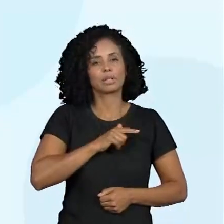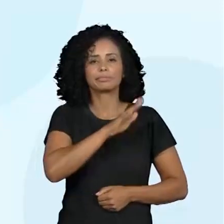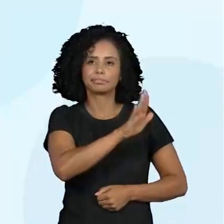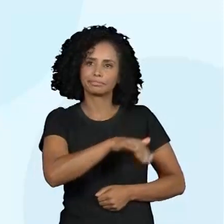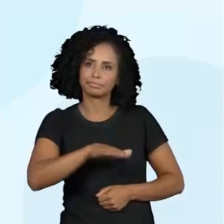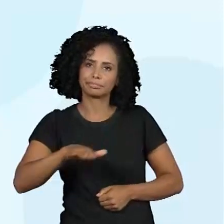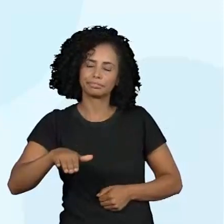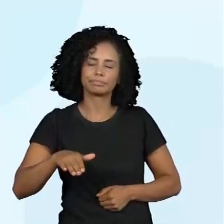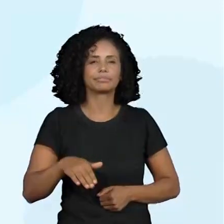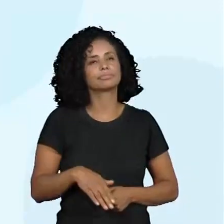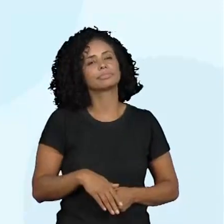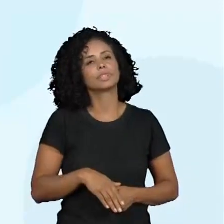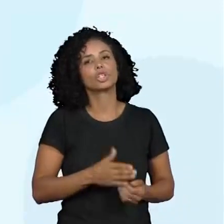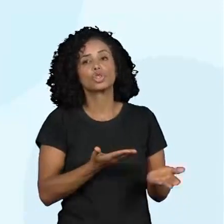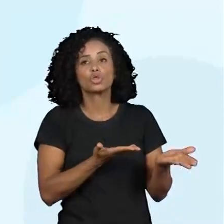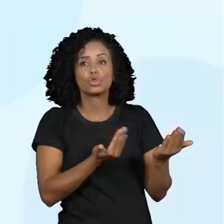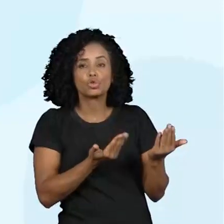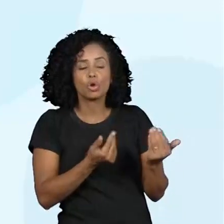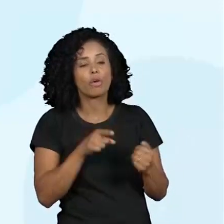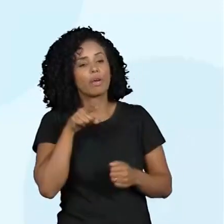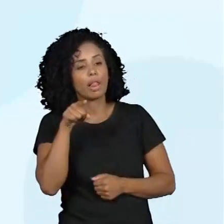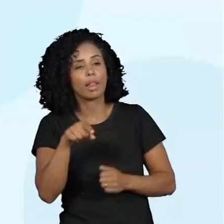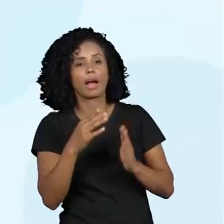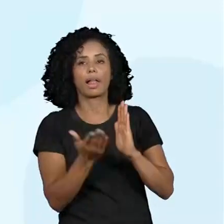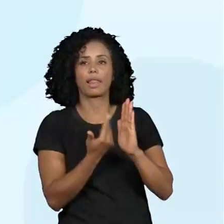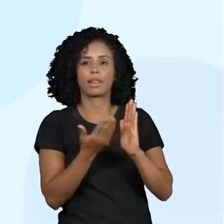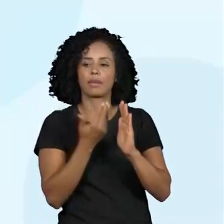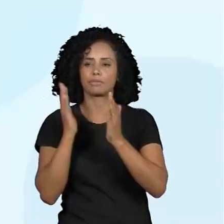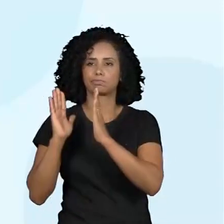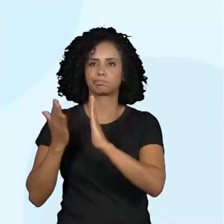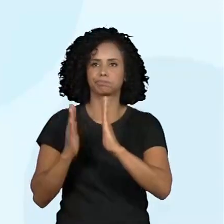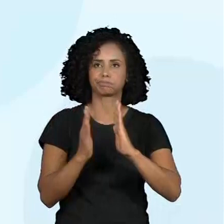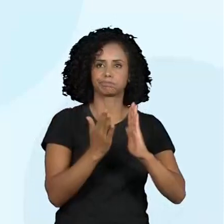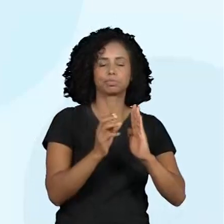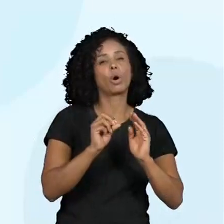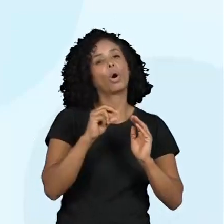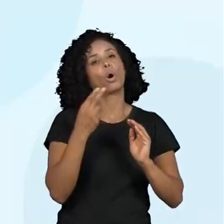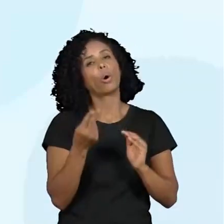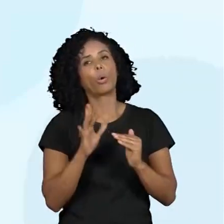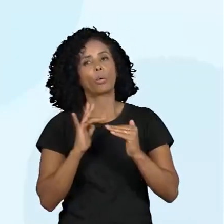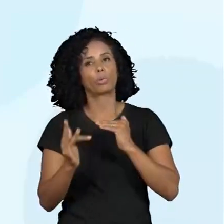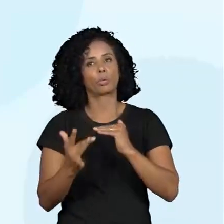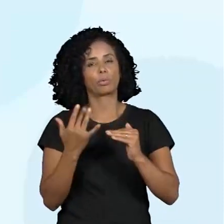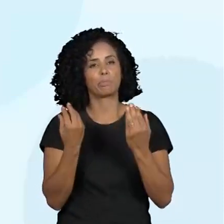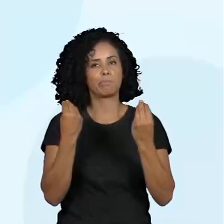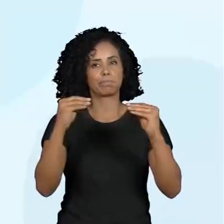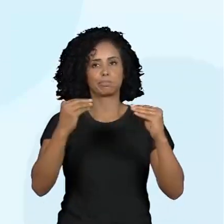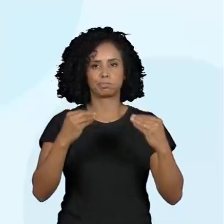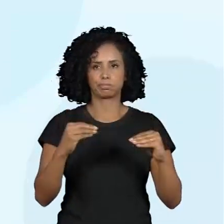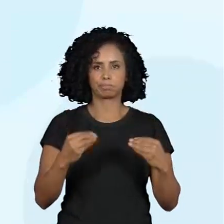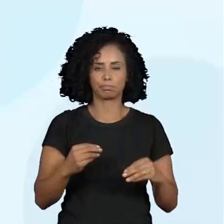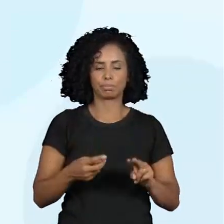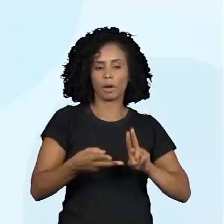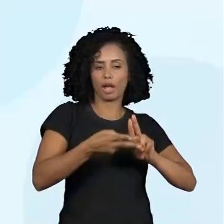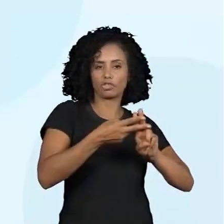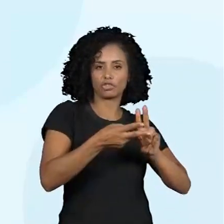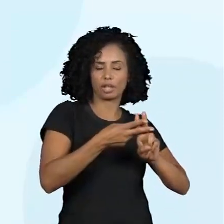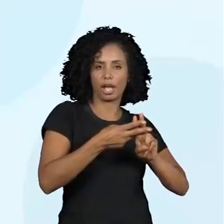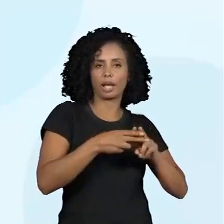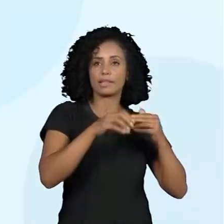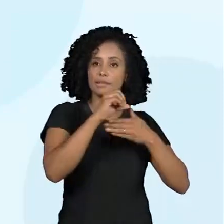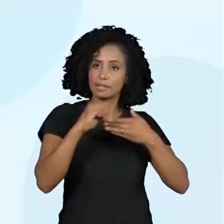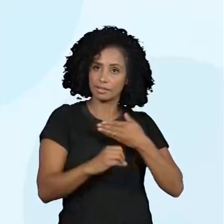infanto-juvenil para a biblioteca da escola ou publicação nas redes sociais do hashtag